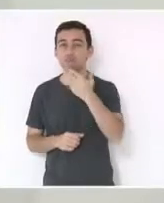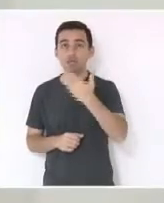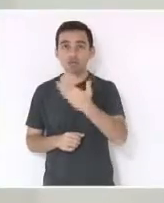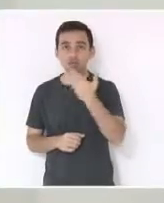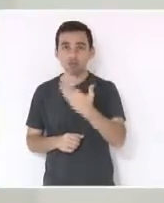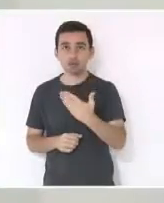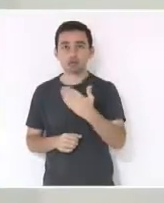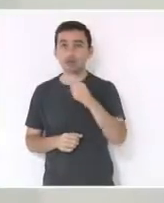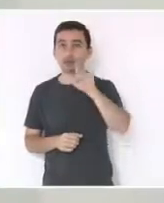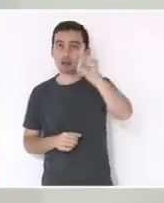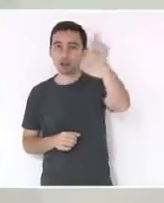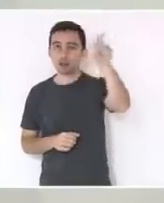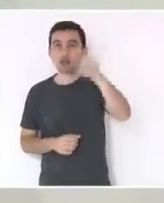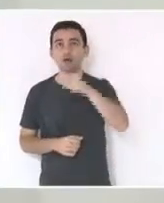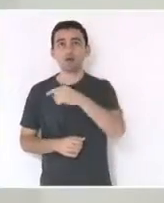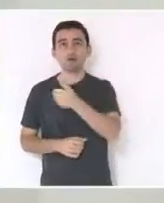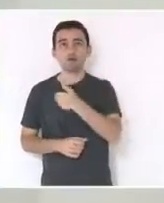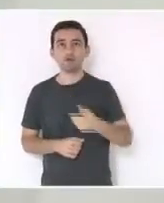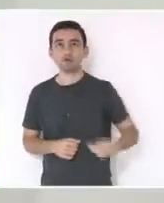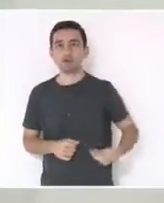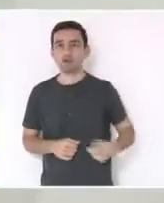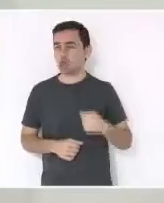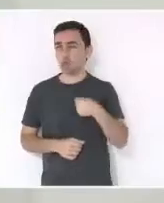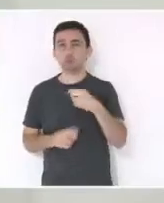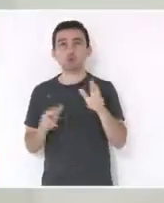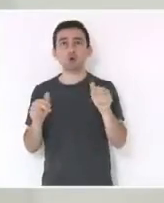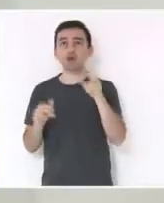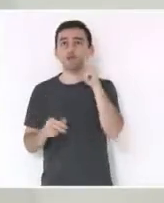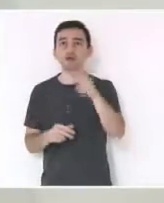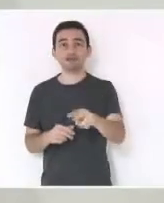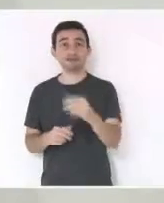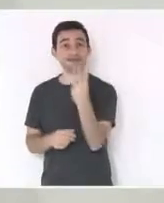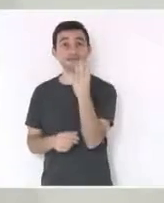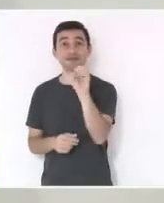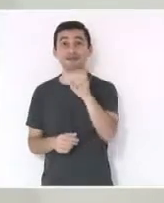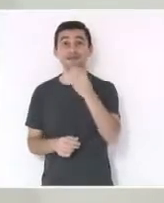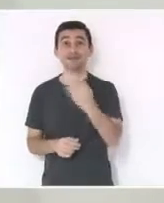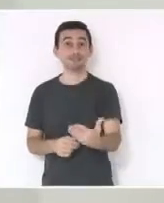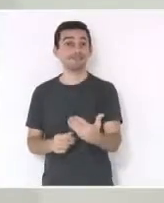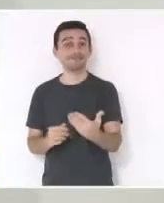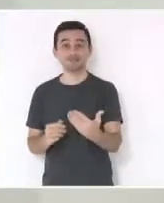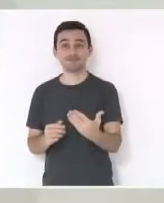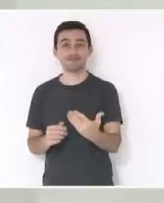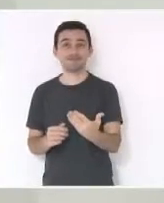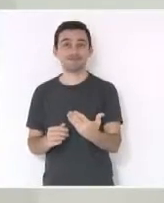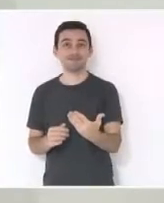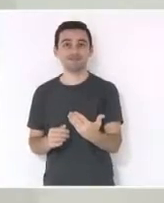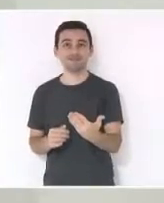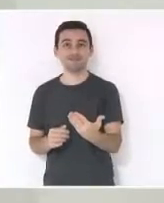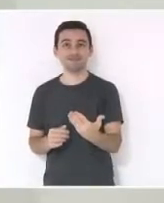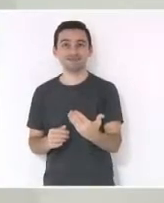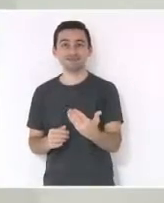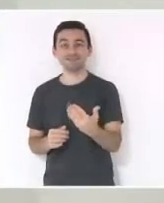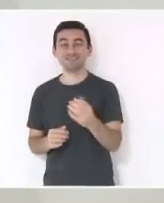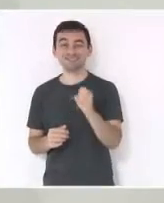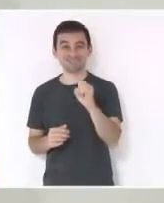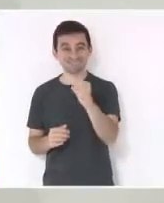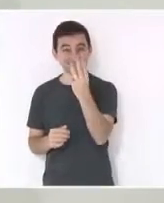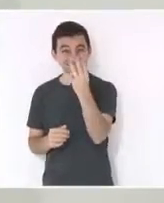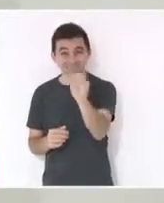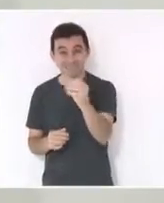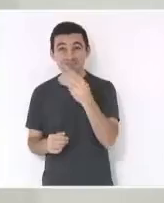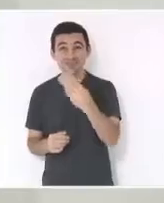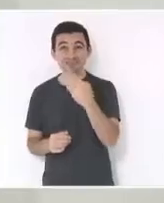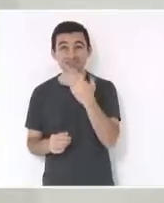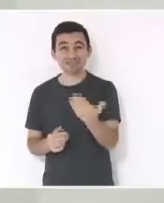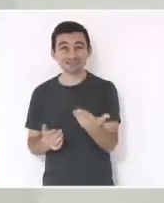governador eu nunca vi um prefeito apresentar 30 pedidos é quando você apresenta 30 pedido com os pedidos se perde normalmente